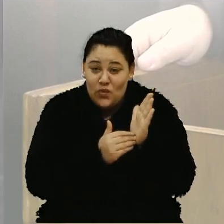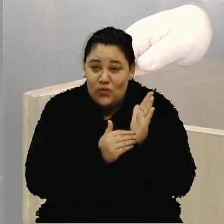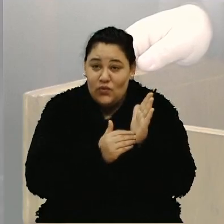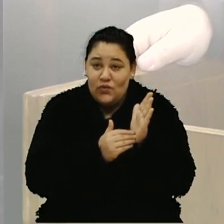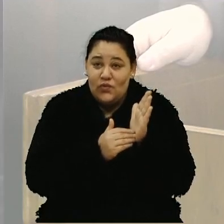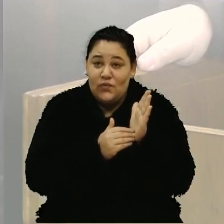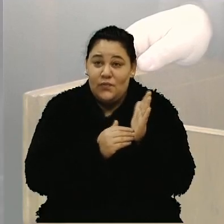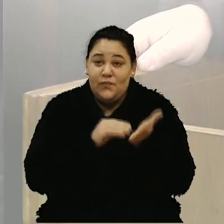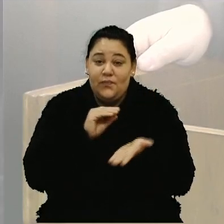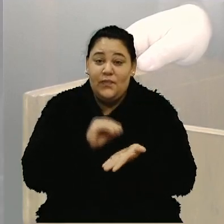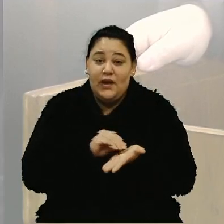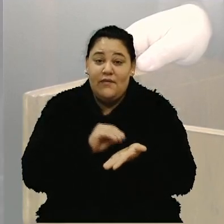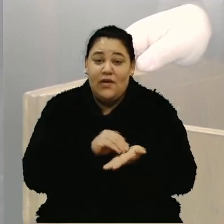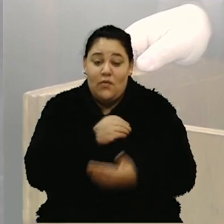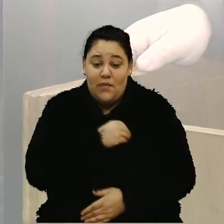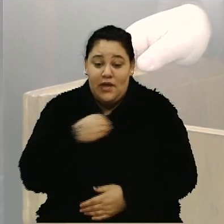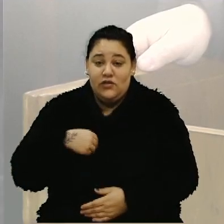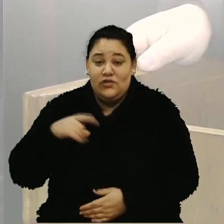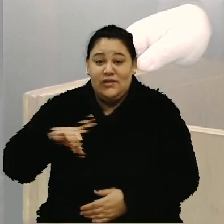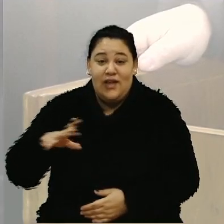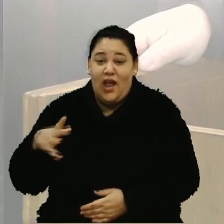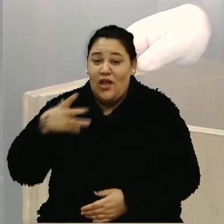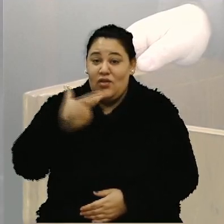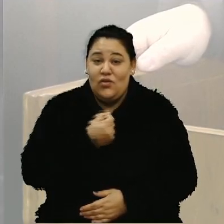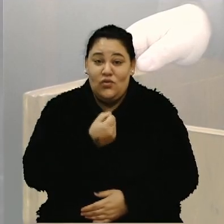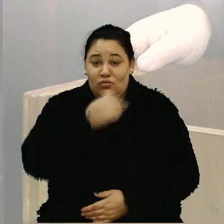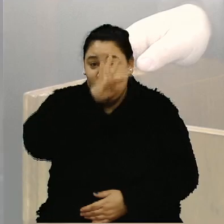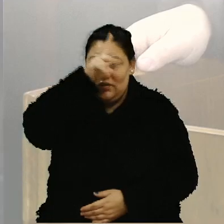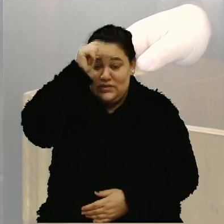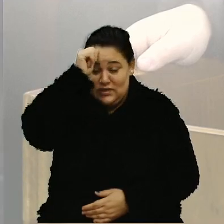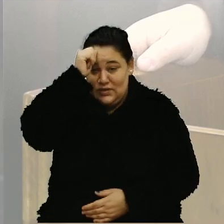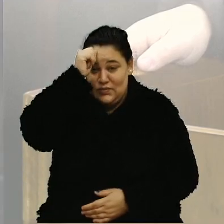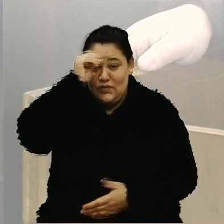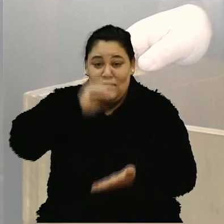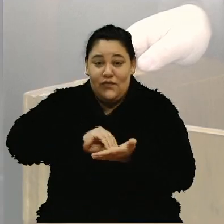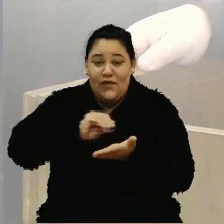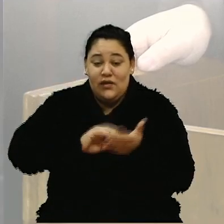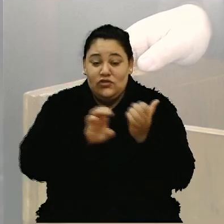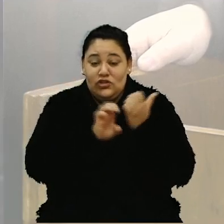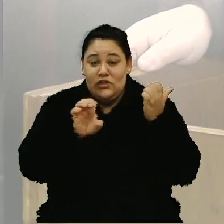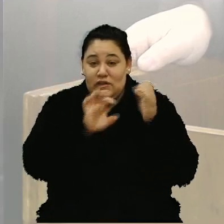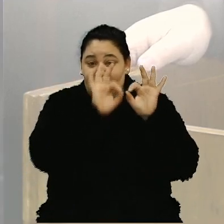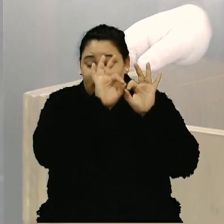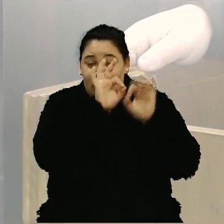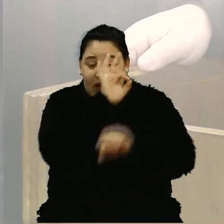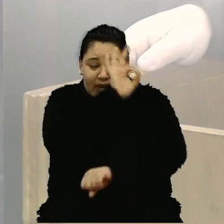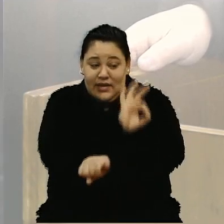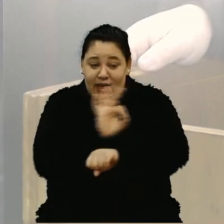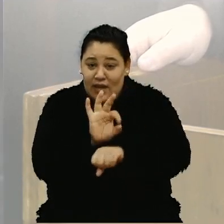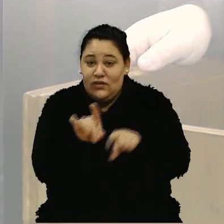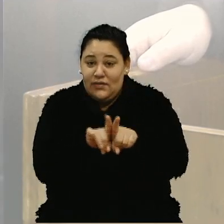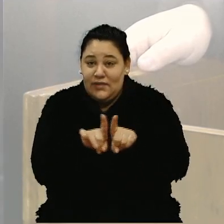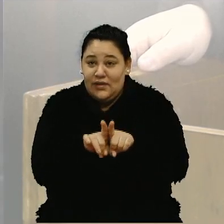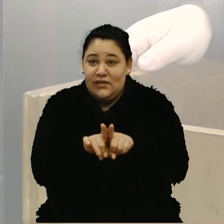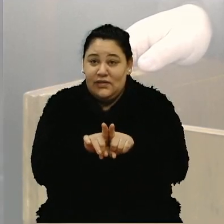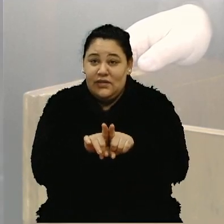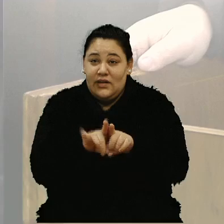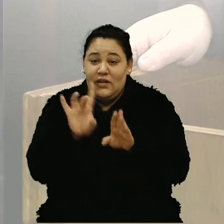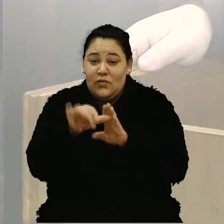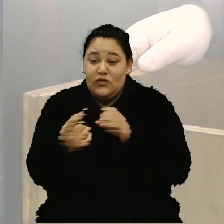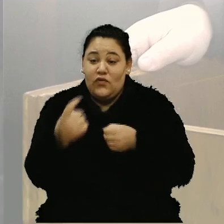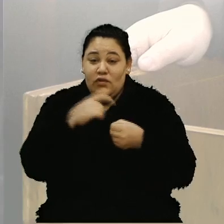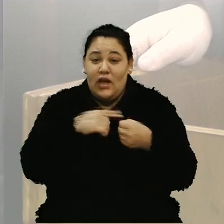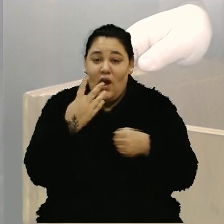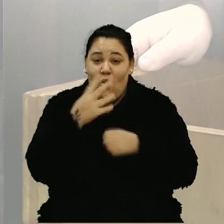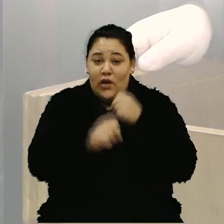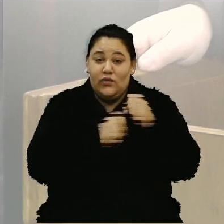de médico que nós temos em todos os municípios e para a falta de engenheiro e arquiteto, que venham dar a contrapartida de no mínimo 4 anos